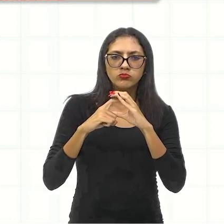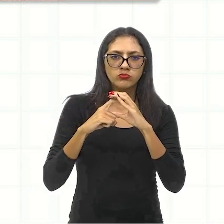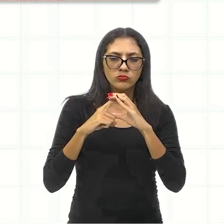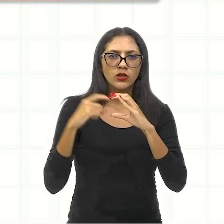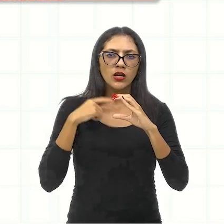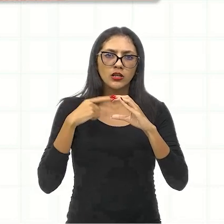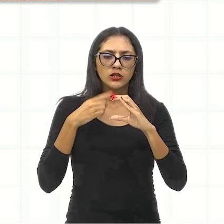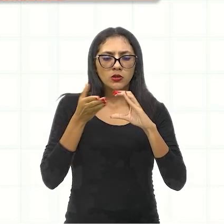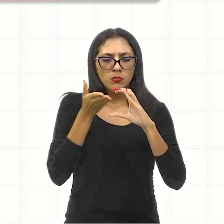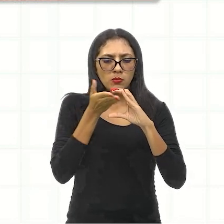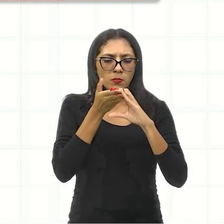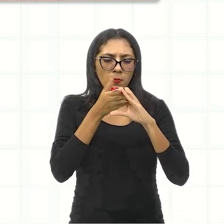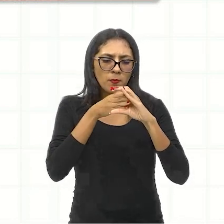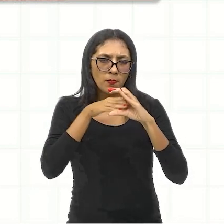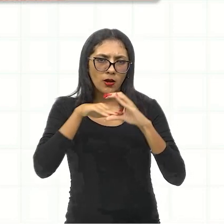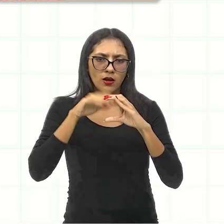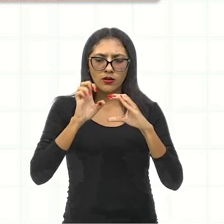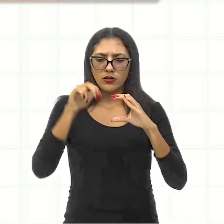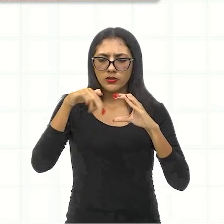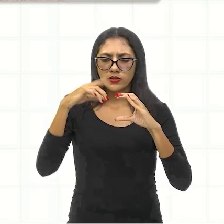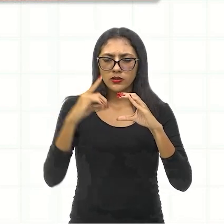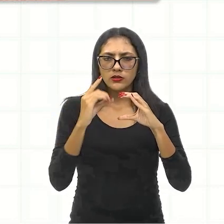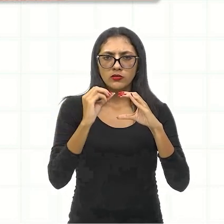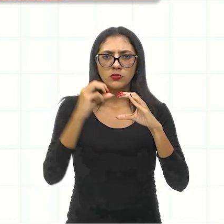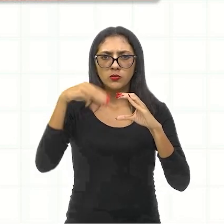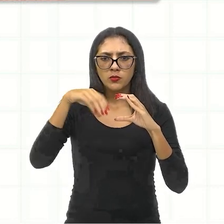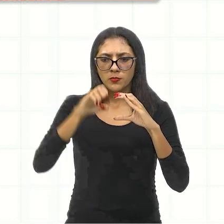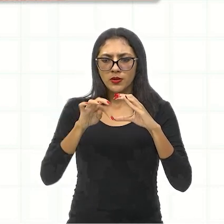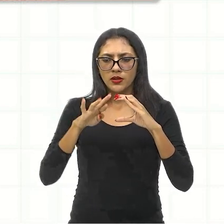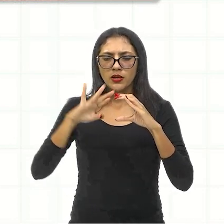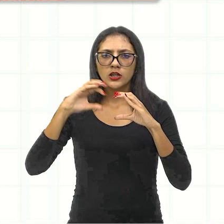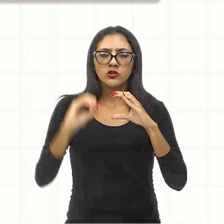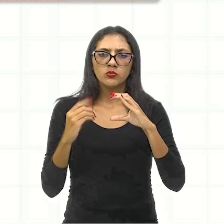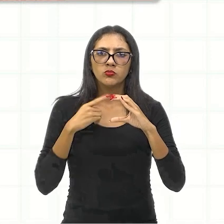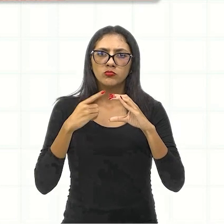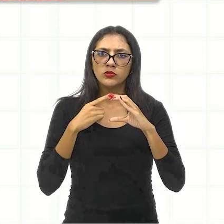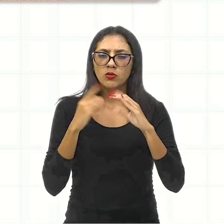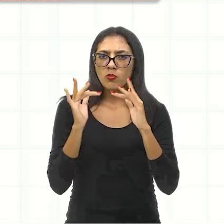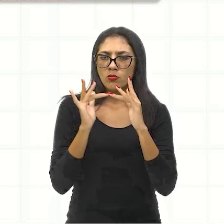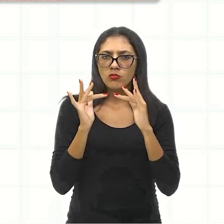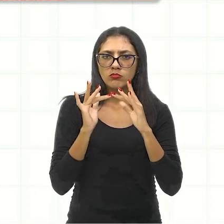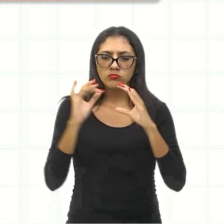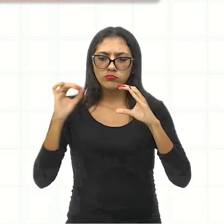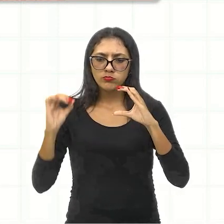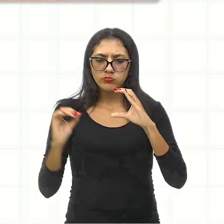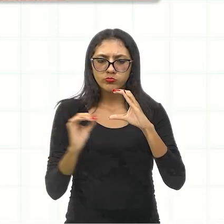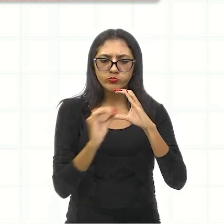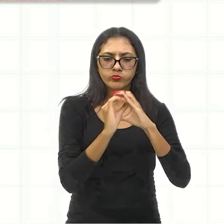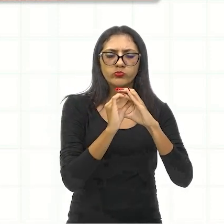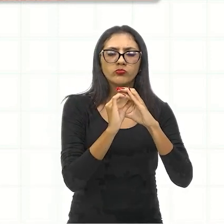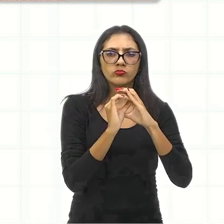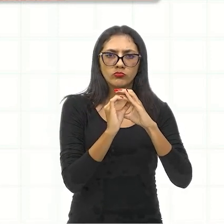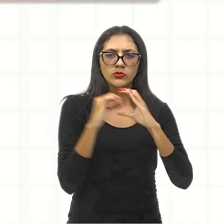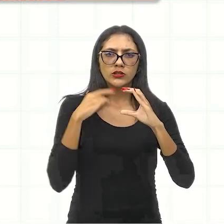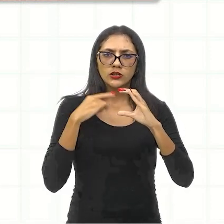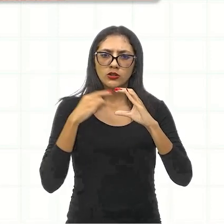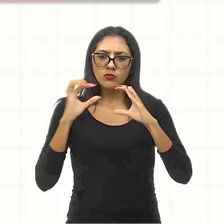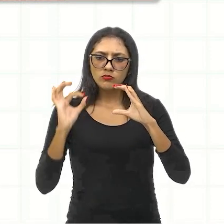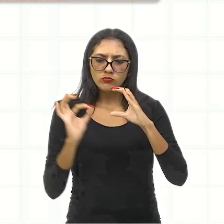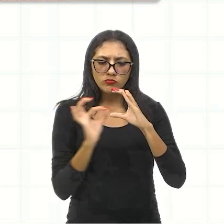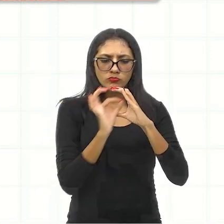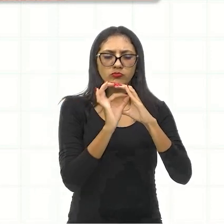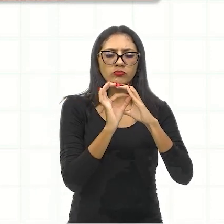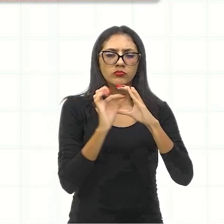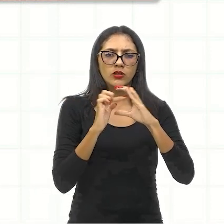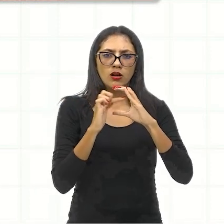do útero, do endométrio uterino, não vai acontecer a anidação. Ela precisa ir para lá, vai ficar implantada lá, e aí nós